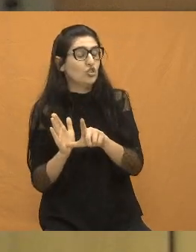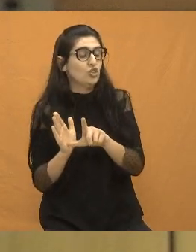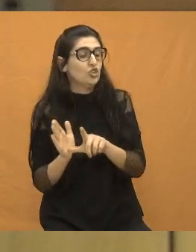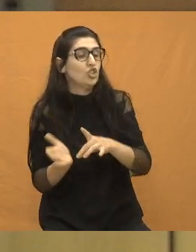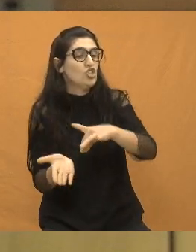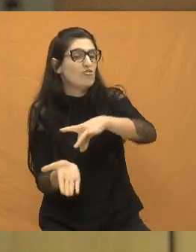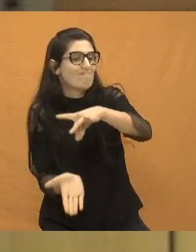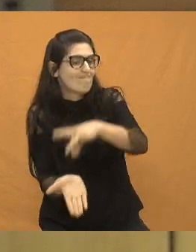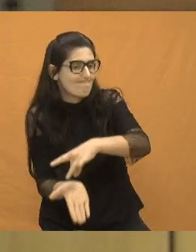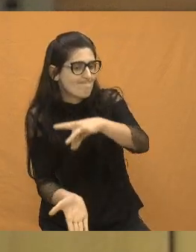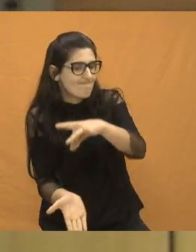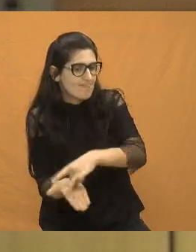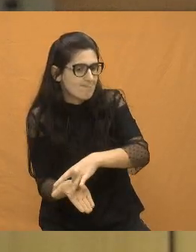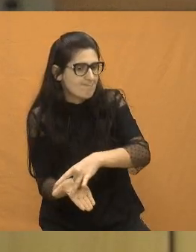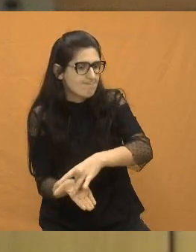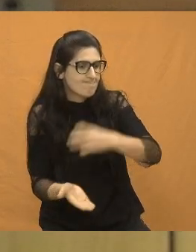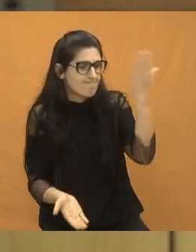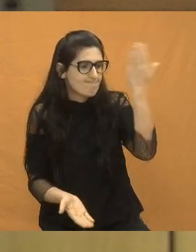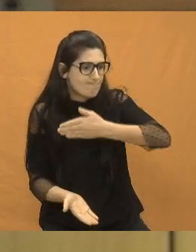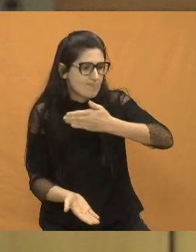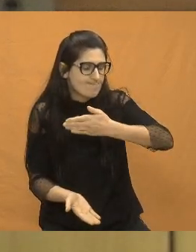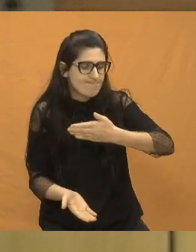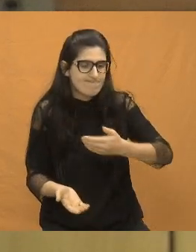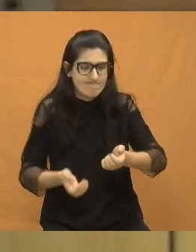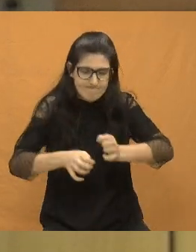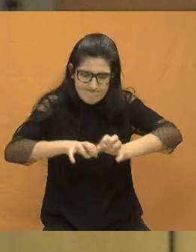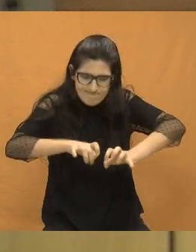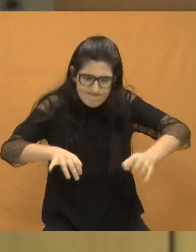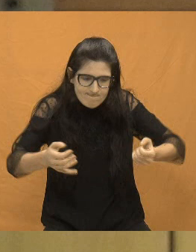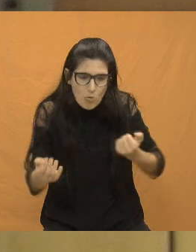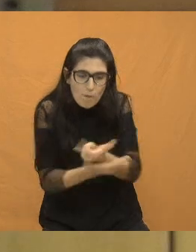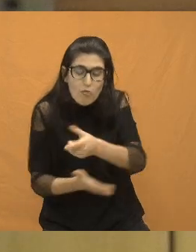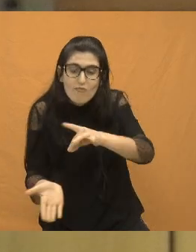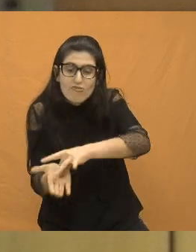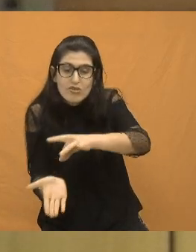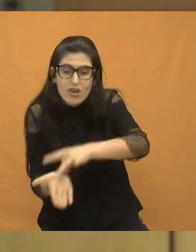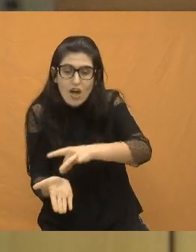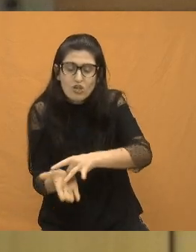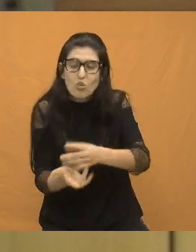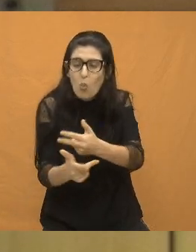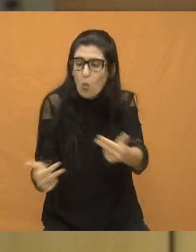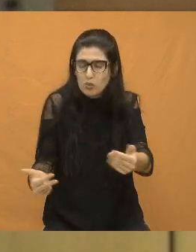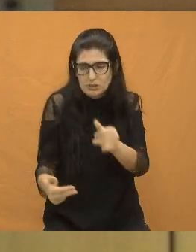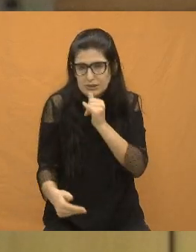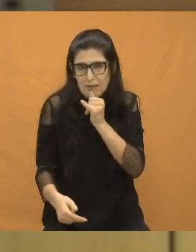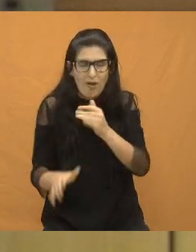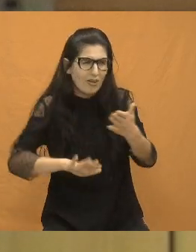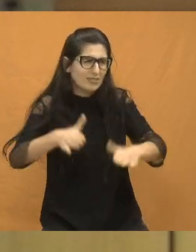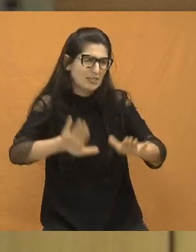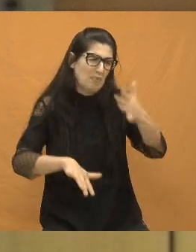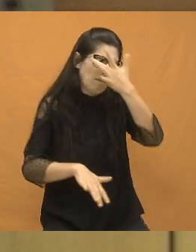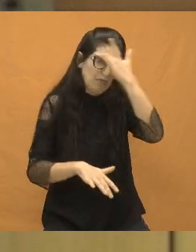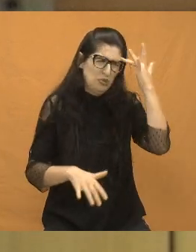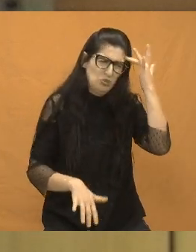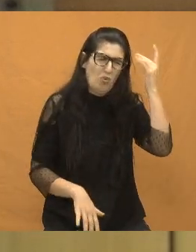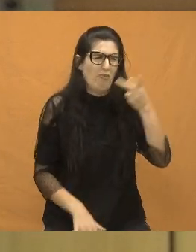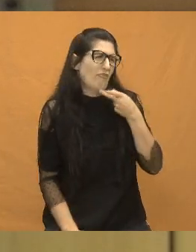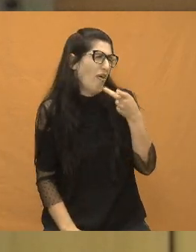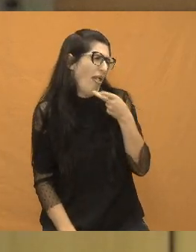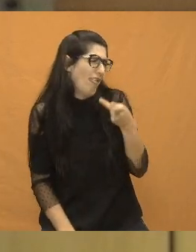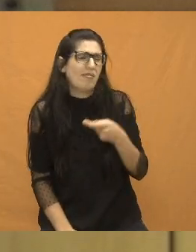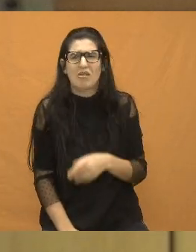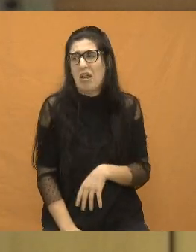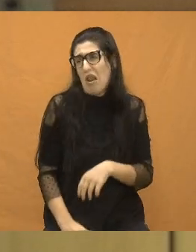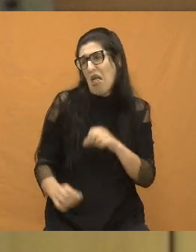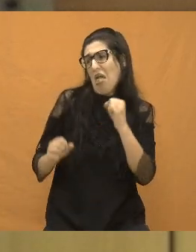da confirmação do produto comprado. Então, muitas vezes o pessoal fala assim, o pessoal ganhou